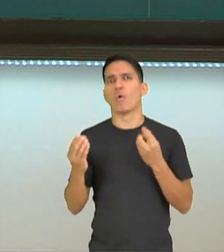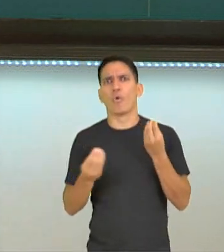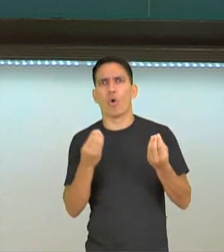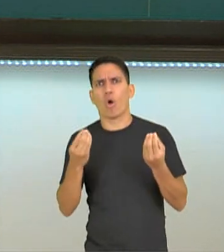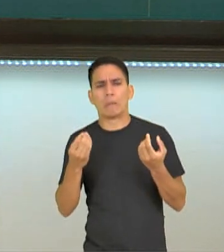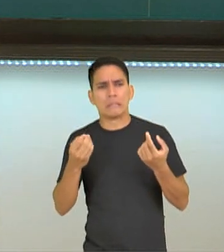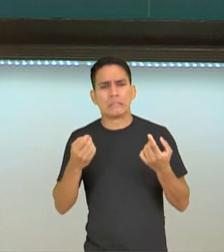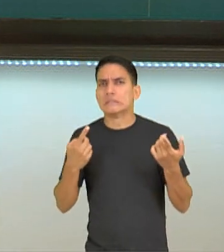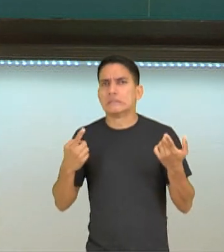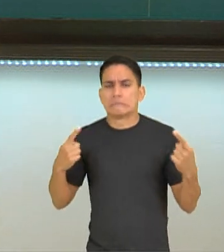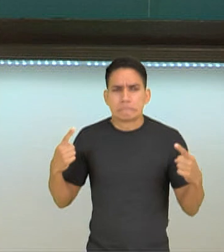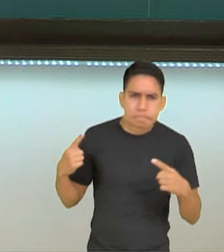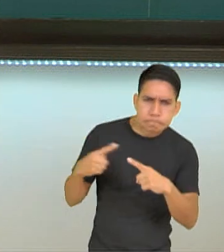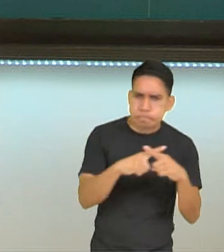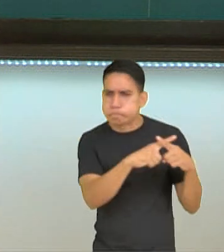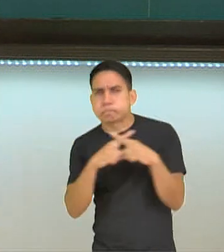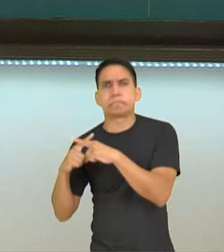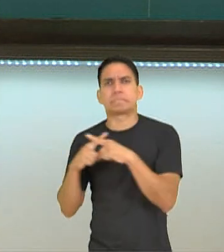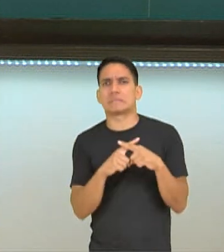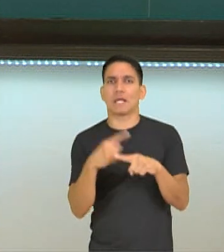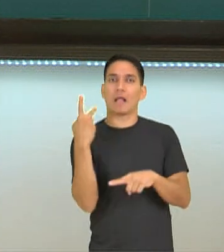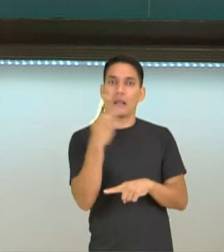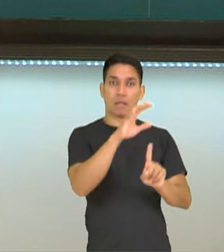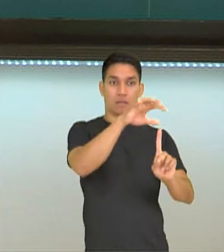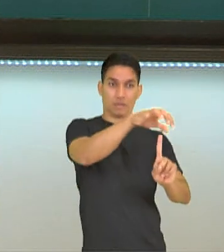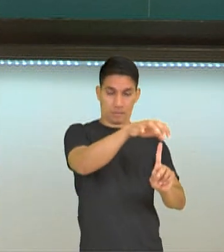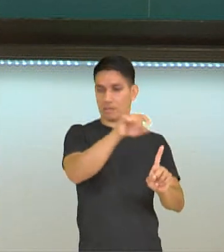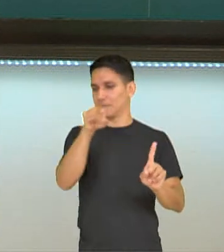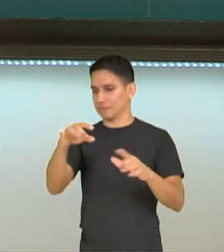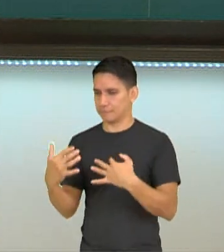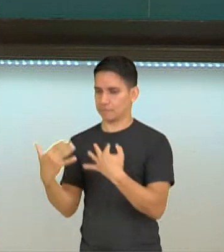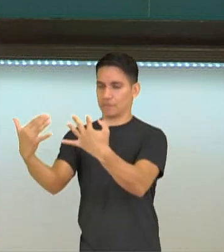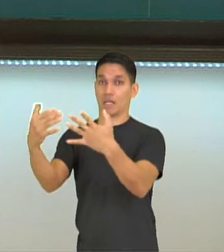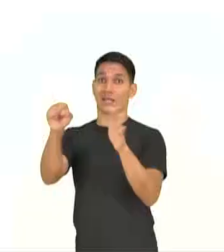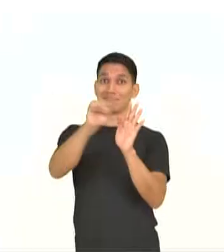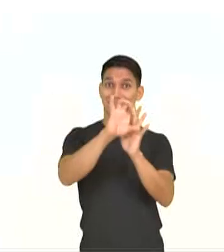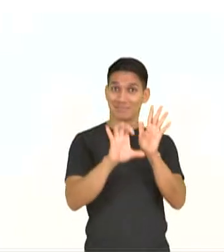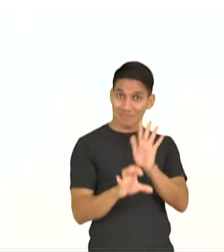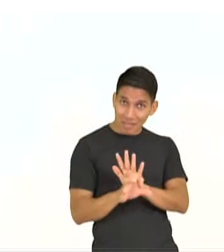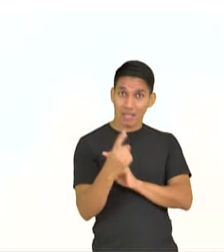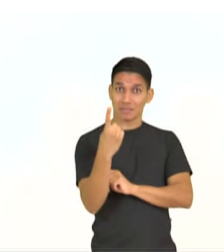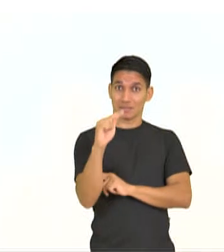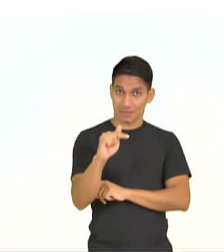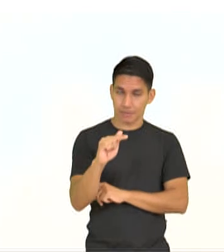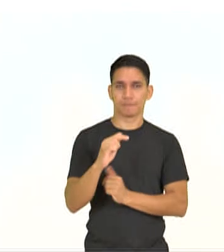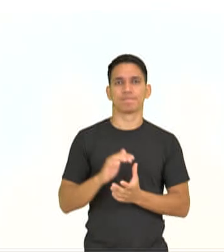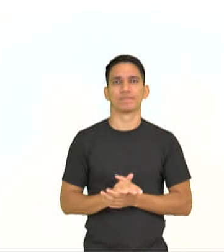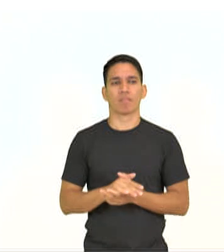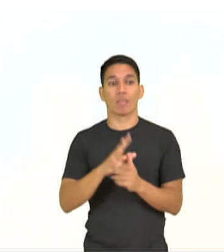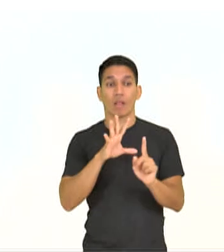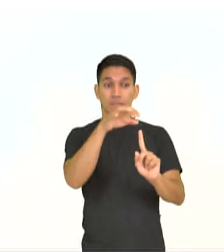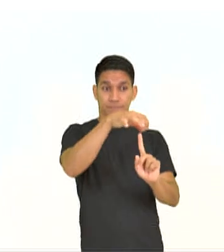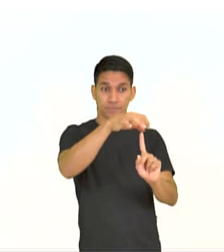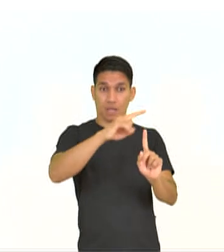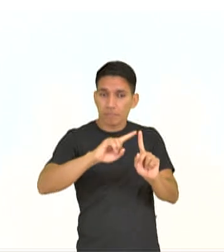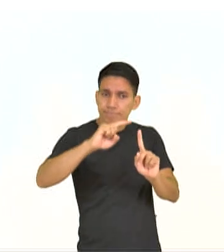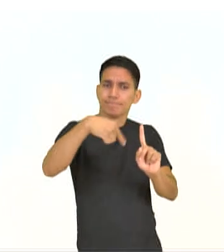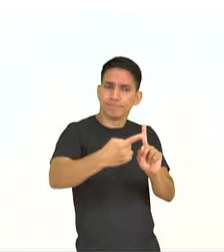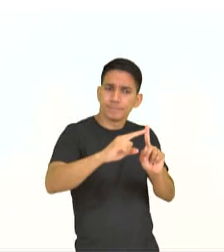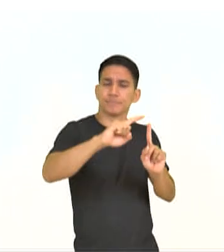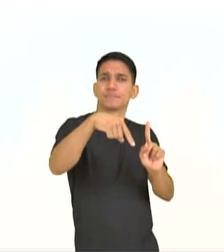que ocorreram entre a monarquia e o parlamento no século XVII. Os sucessores da Rainha Elizabeth